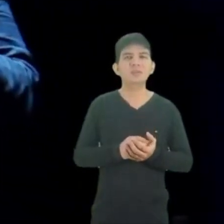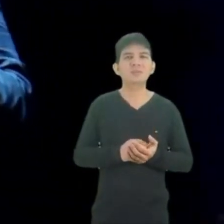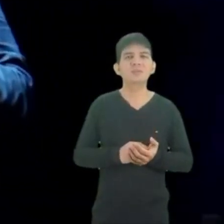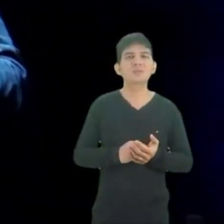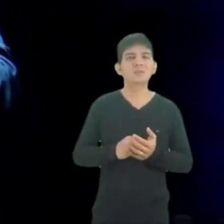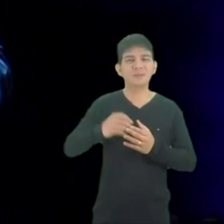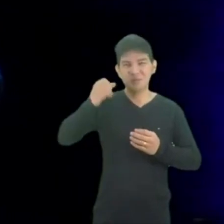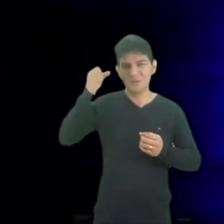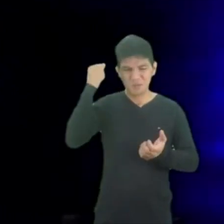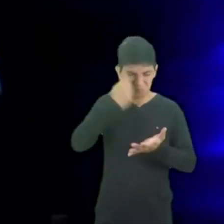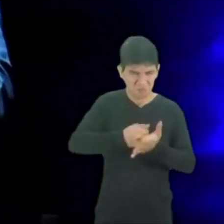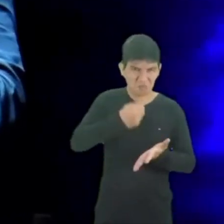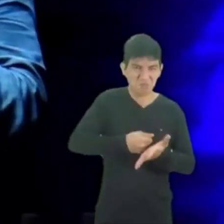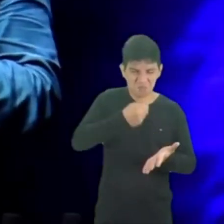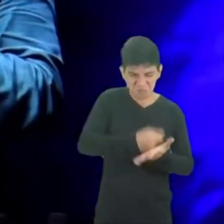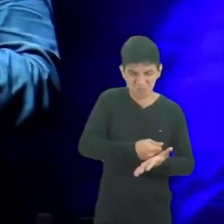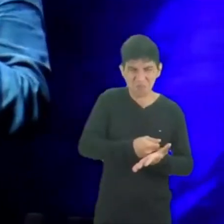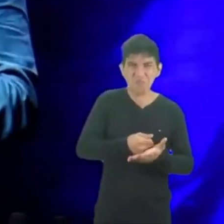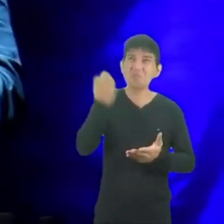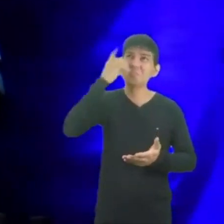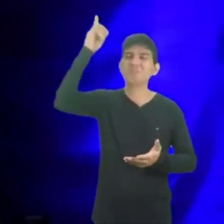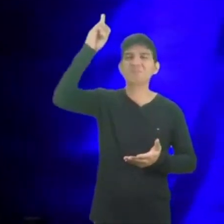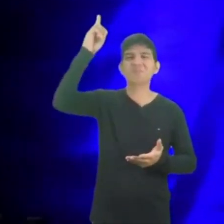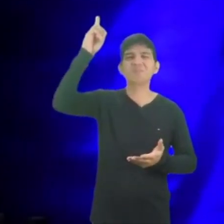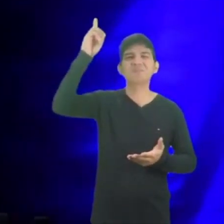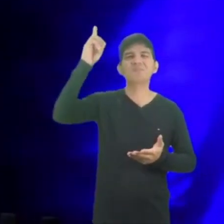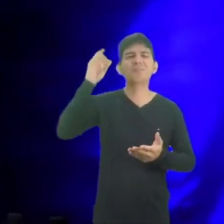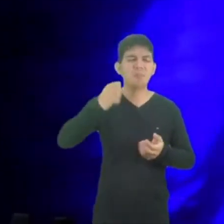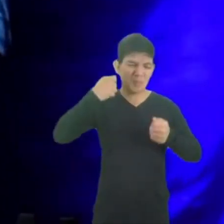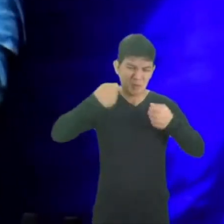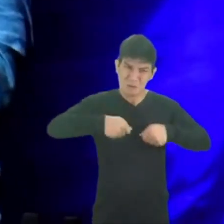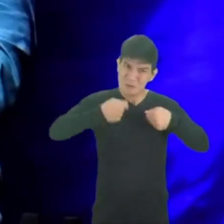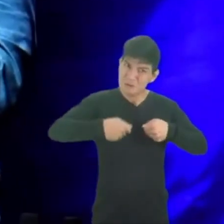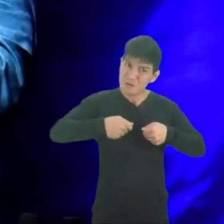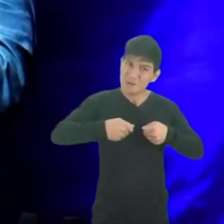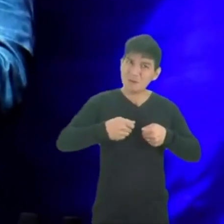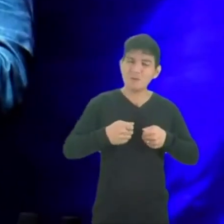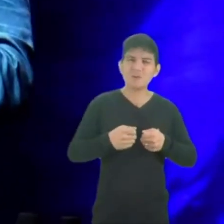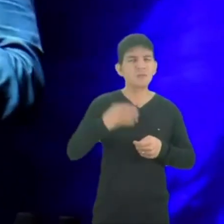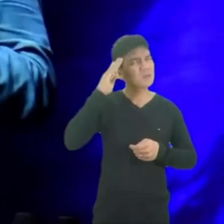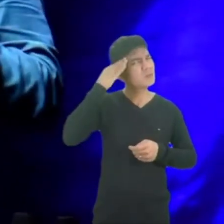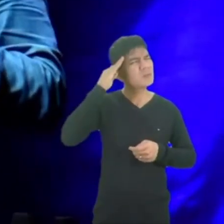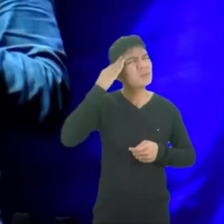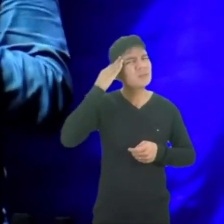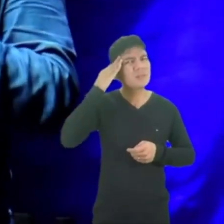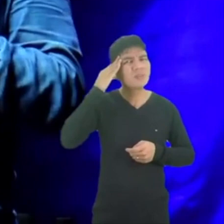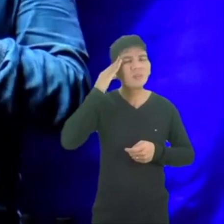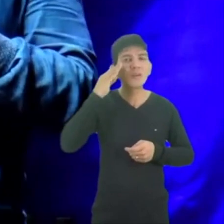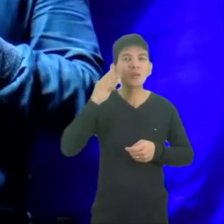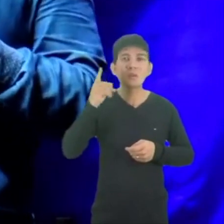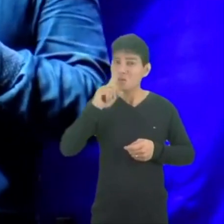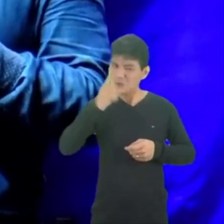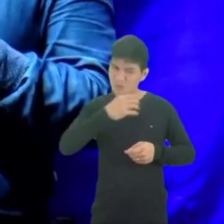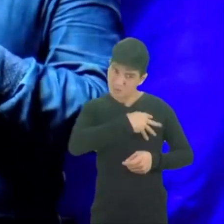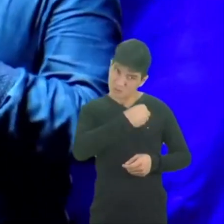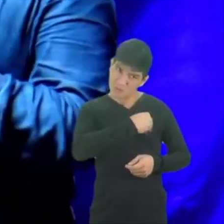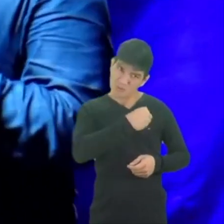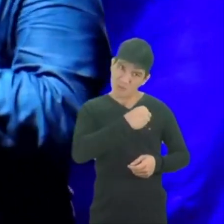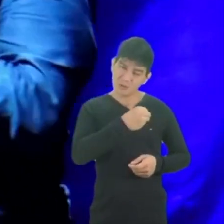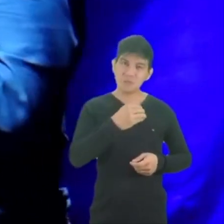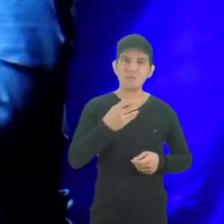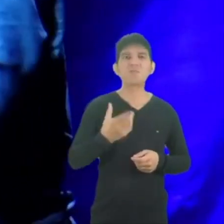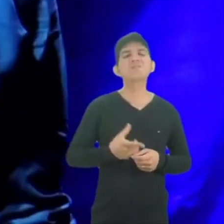mandamentos, esses testemunhos de Deus precisam ser compreendidos, não somente pelos nossos filhos,